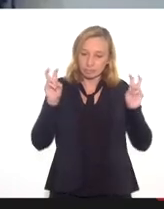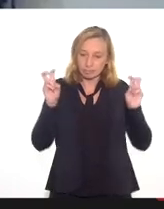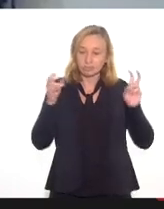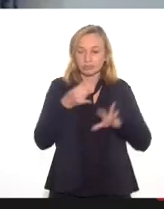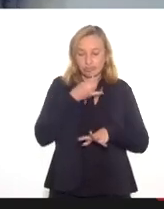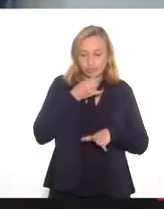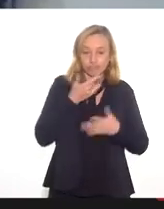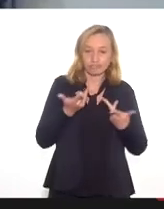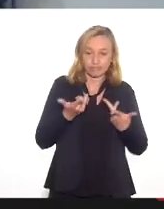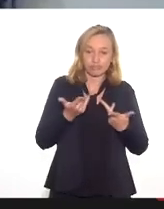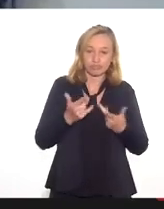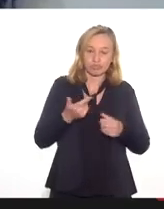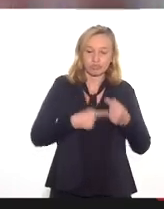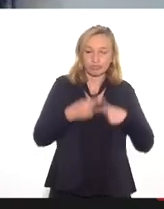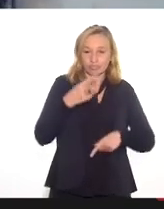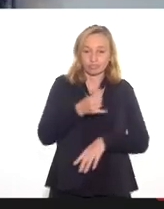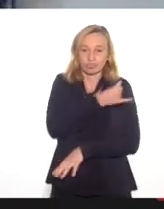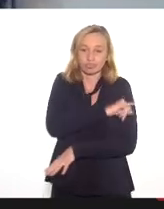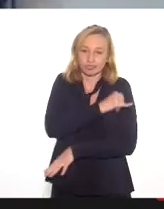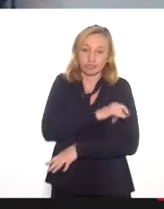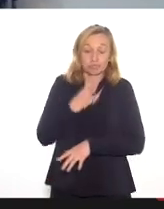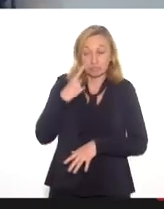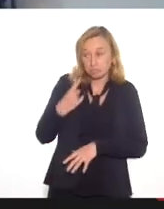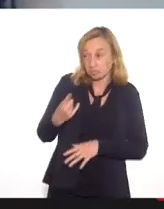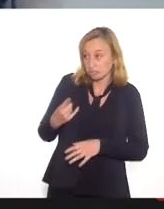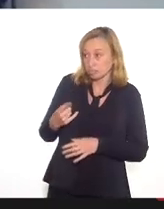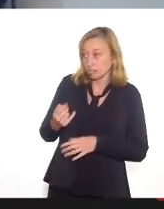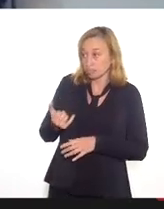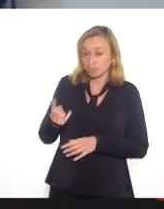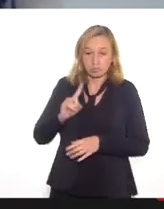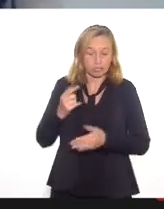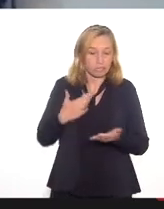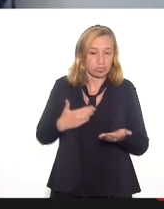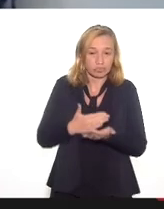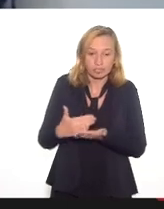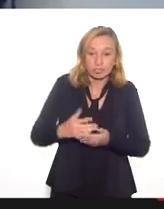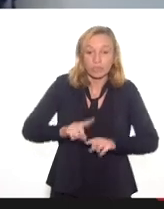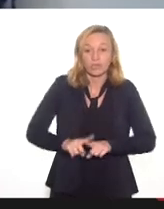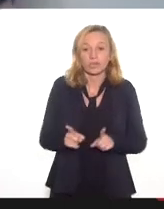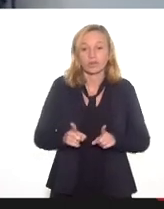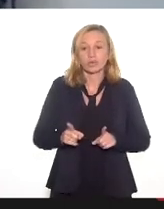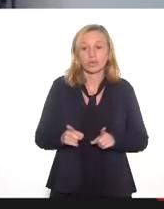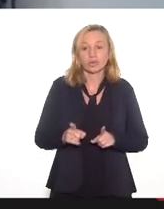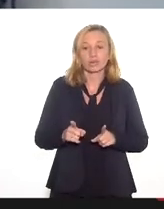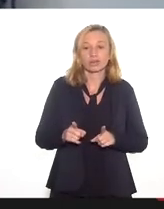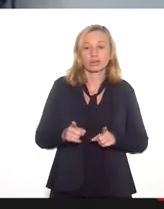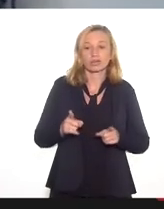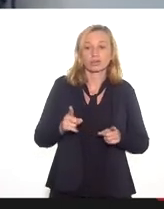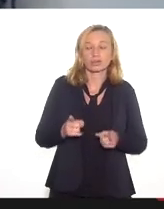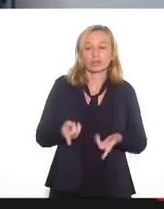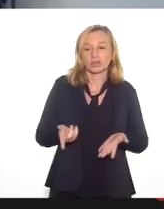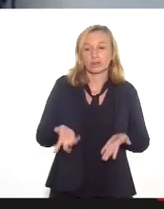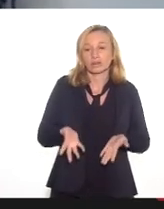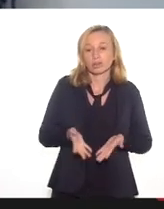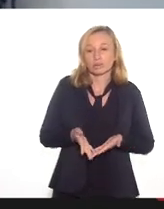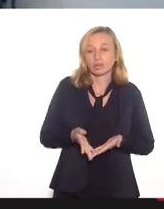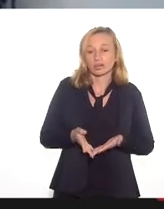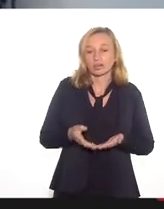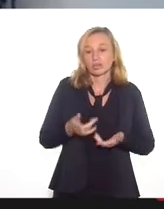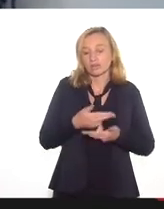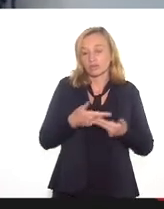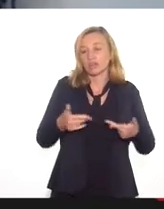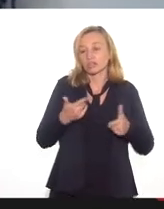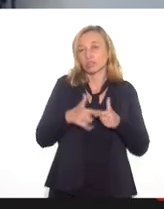por exemplo no Supera Rio que eu soube há pouco que ainda não começou mas que carrega em si mesmo uma série de